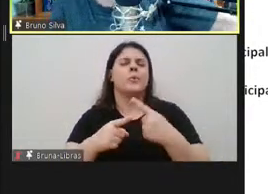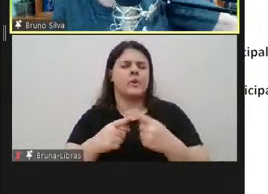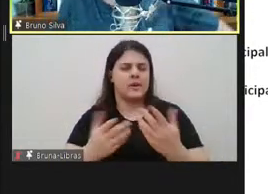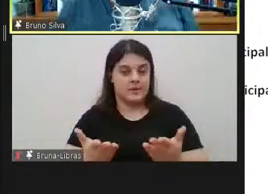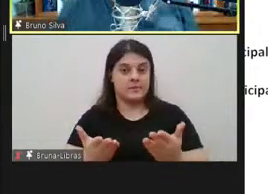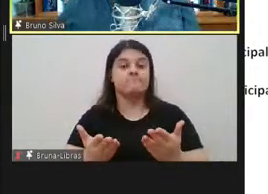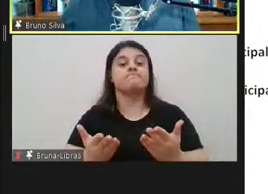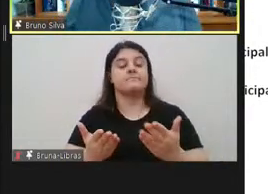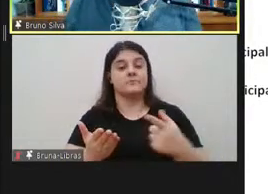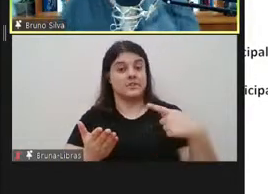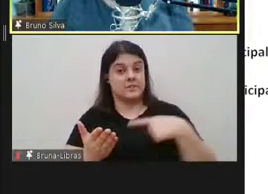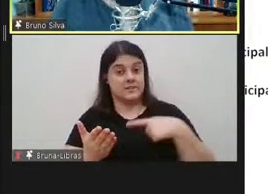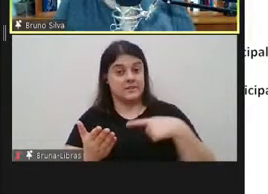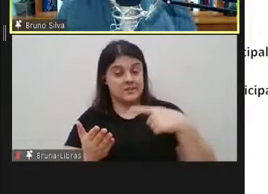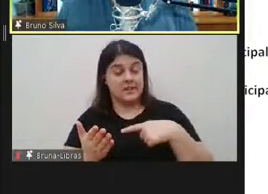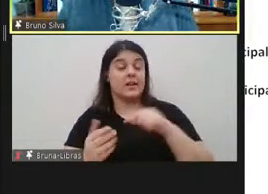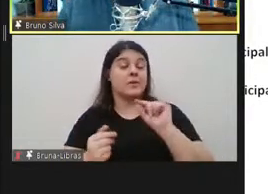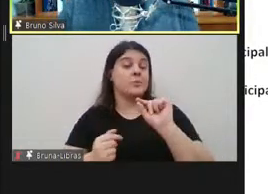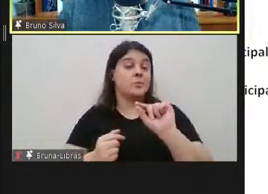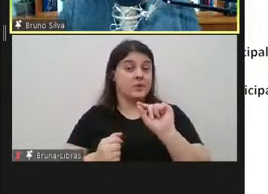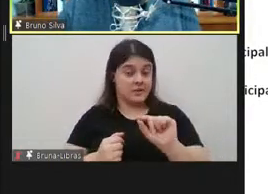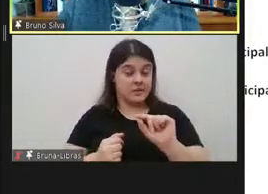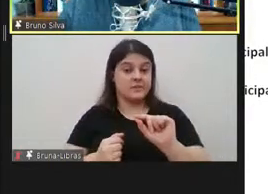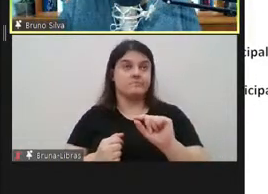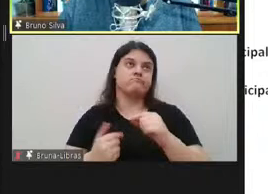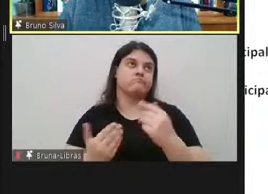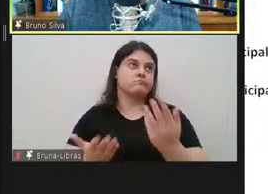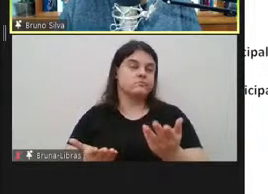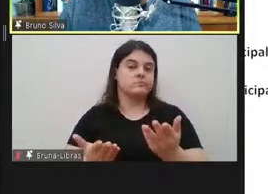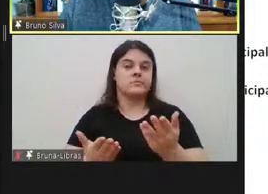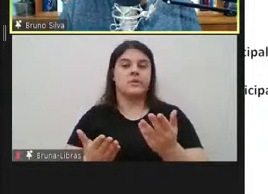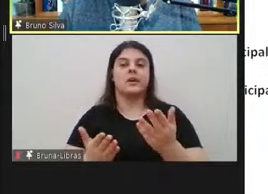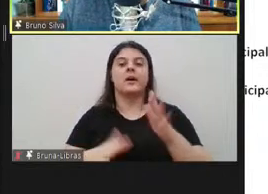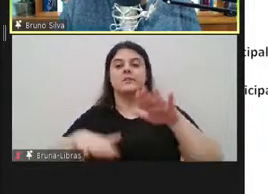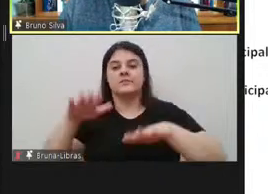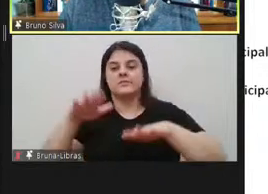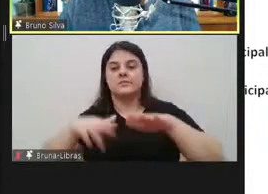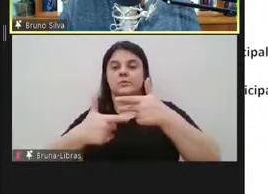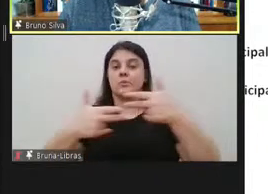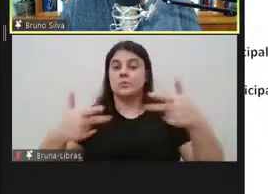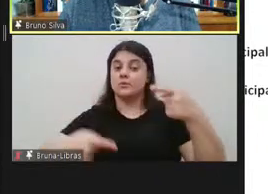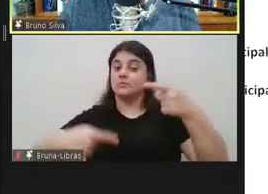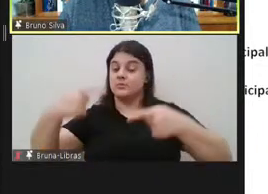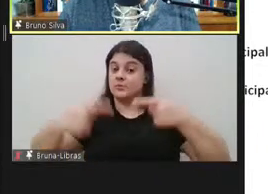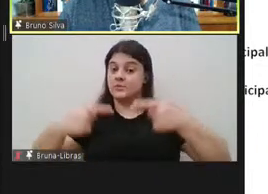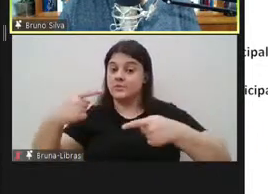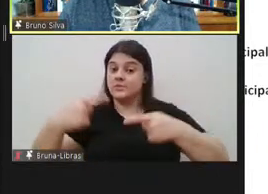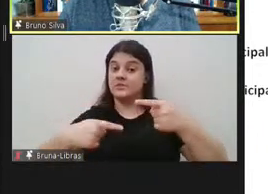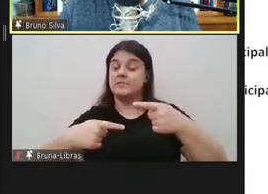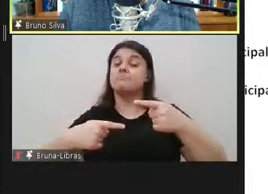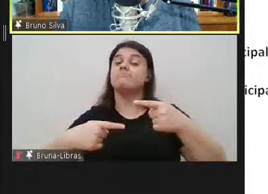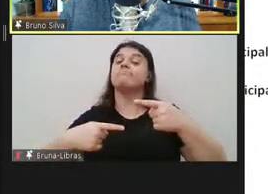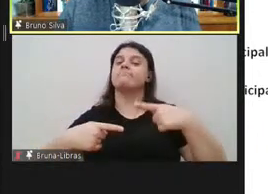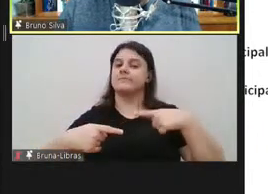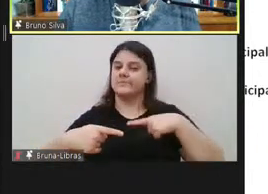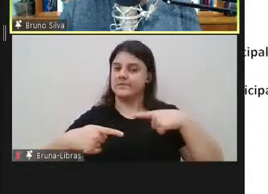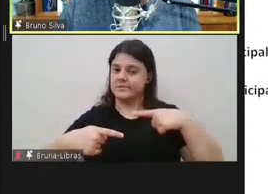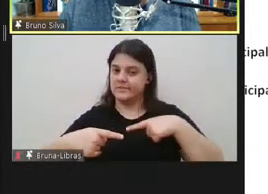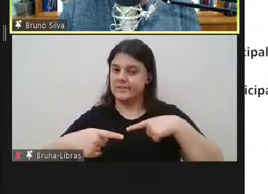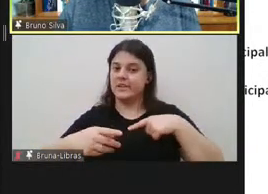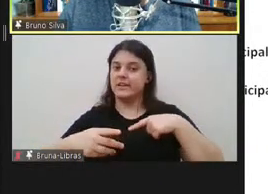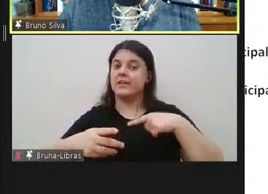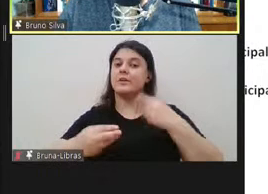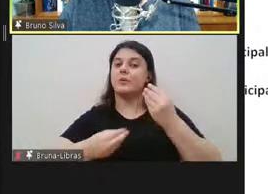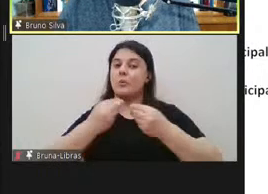Professor porque você tem por vezes aí né tem por vezes aí certas questões de ordem política que tem afetado a